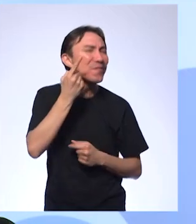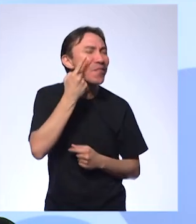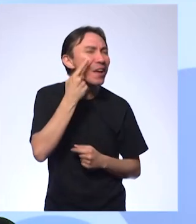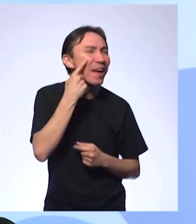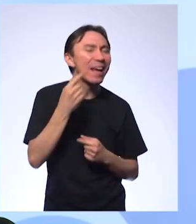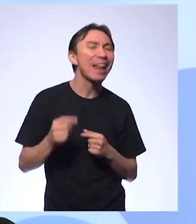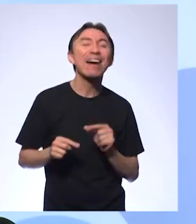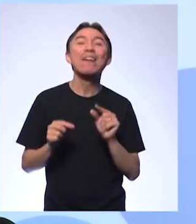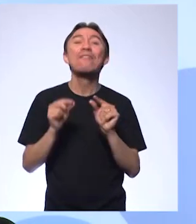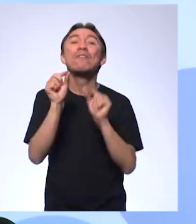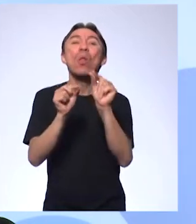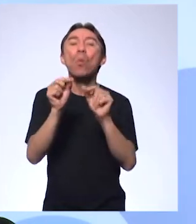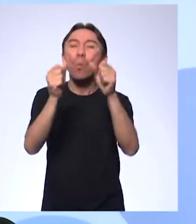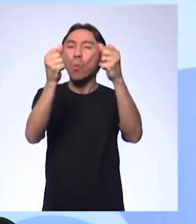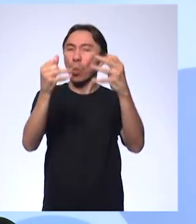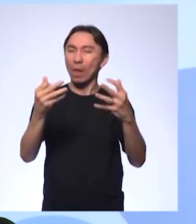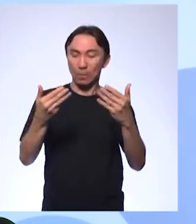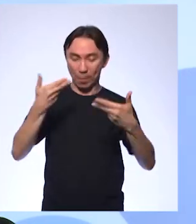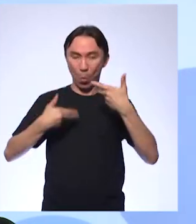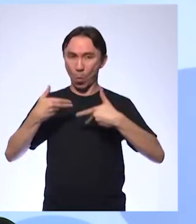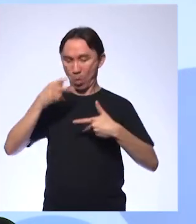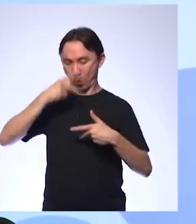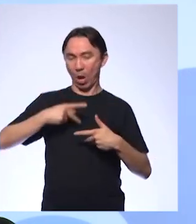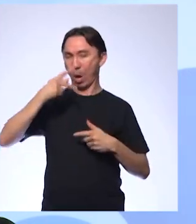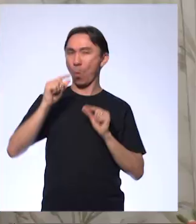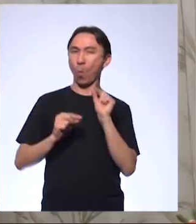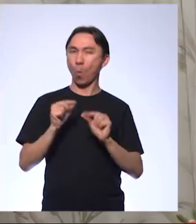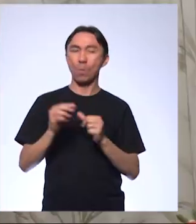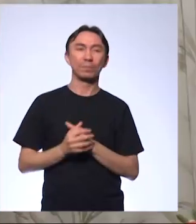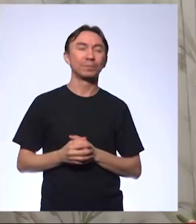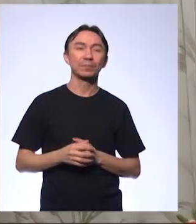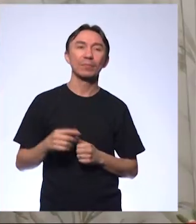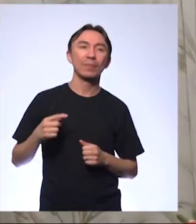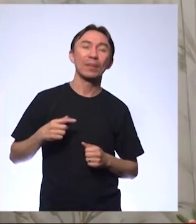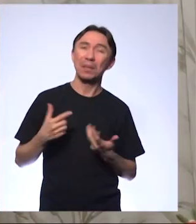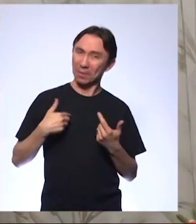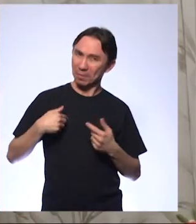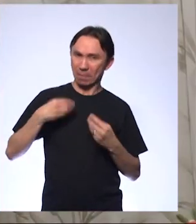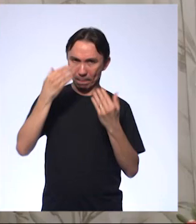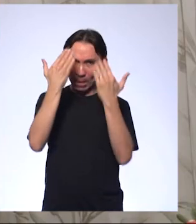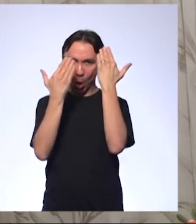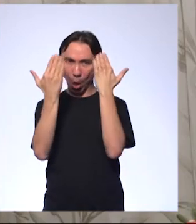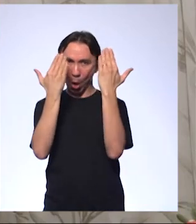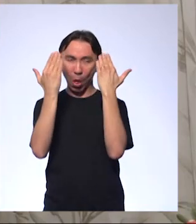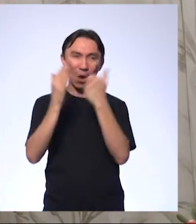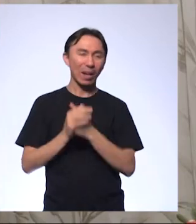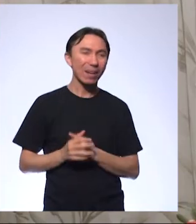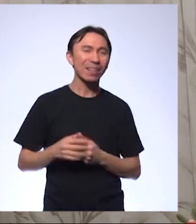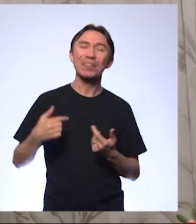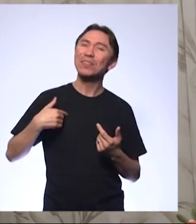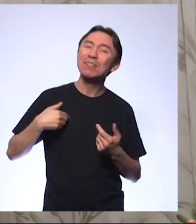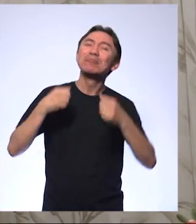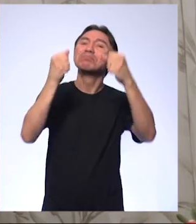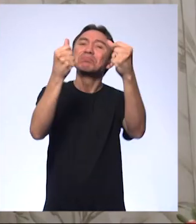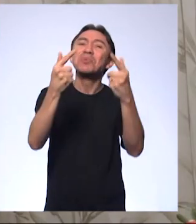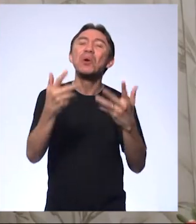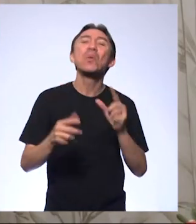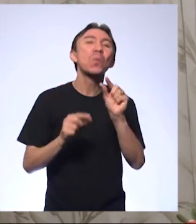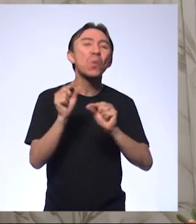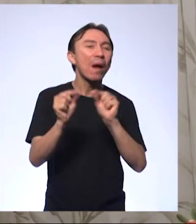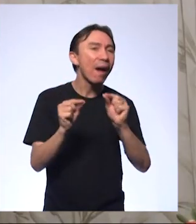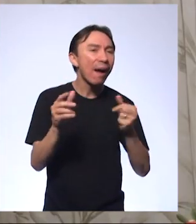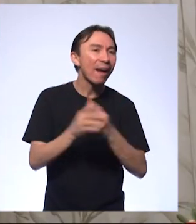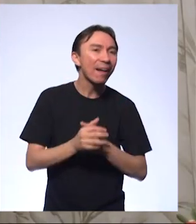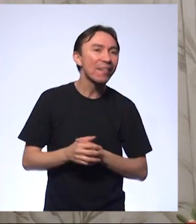a dizer sobre autocuidado. Vamos lá? Meu nome é Alba, eu sou psicóloga, e hoje eu quero falar um pouquinho com vocês